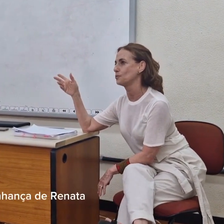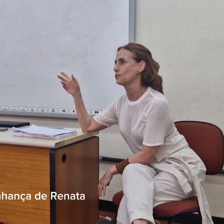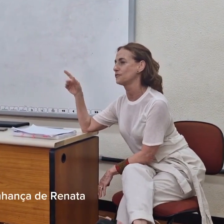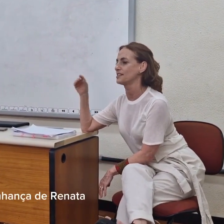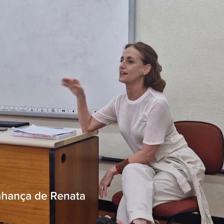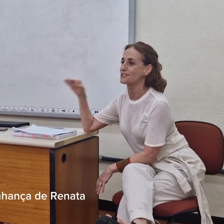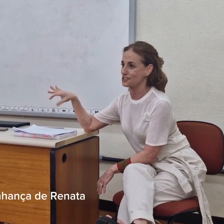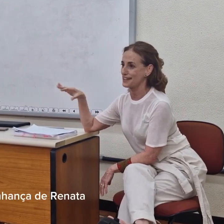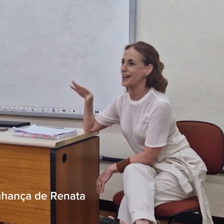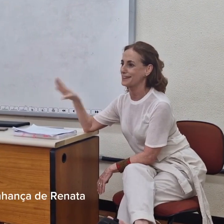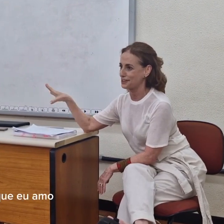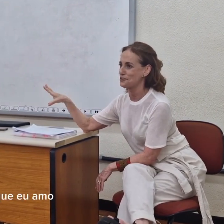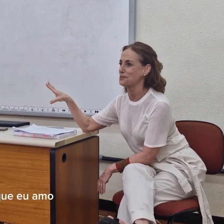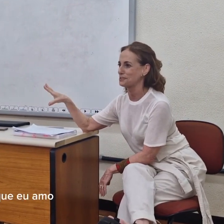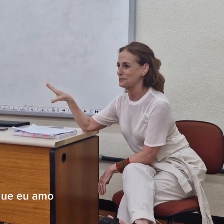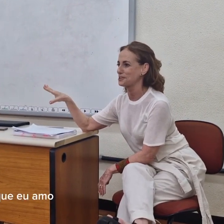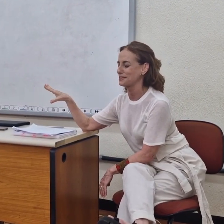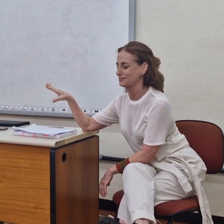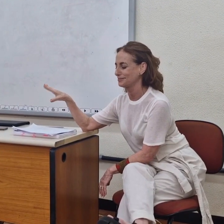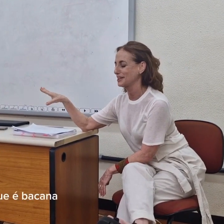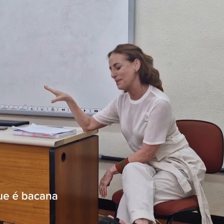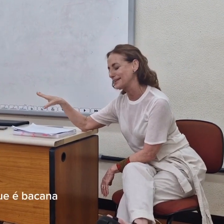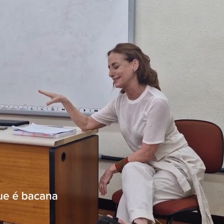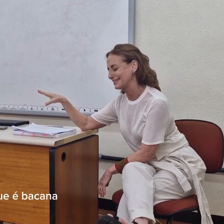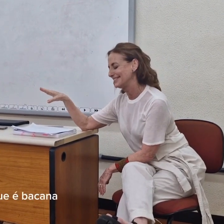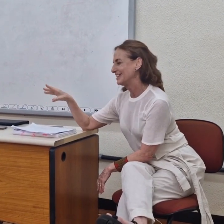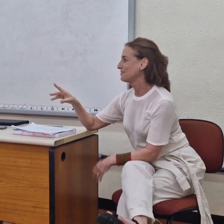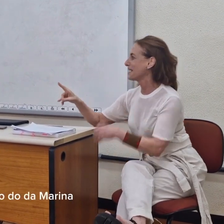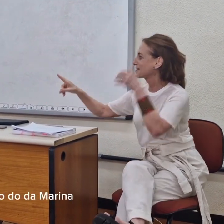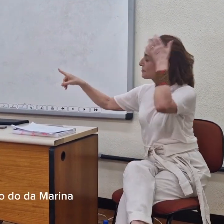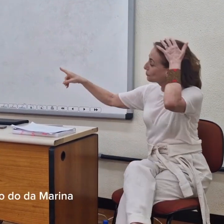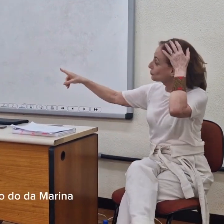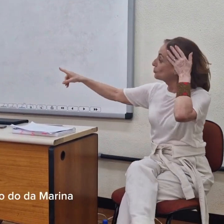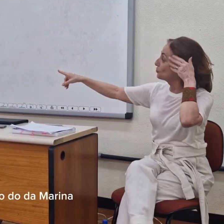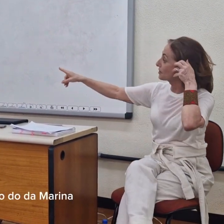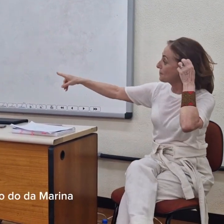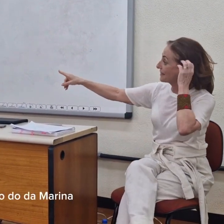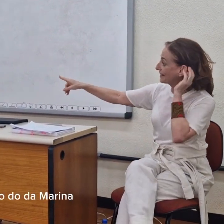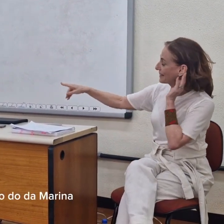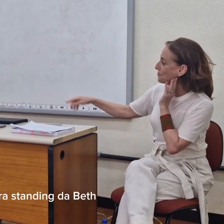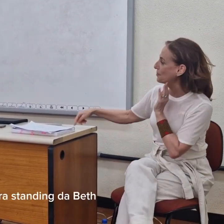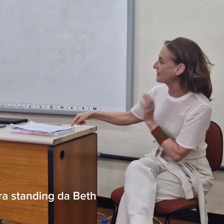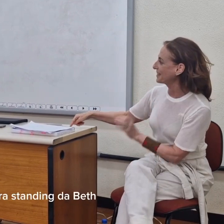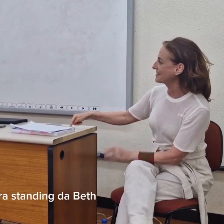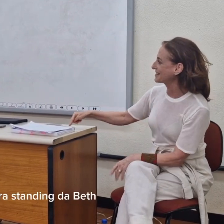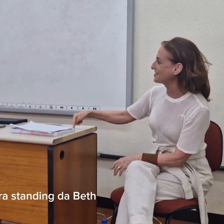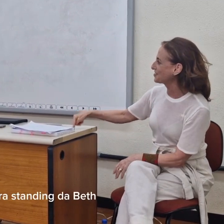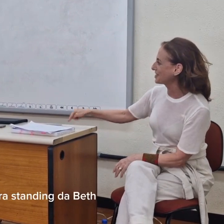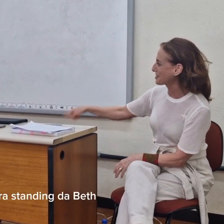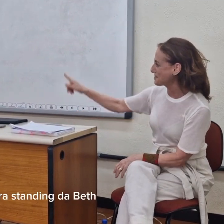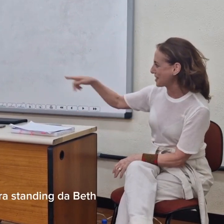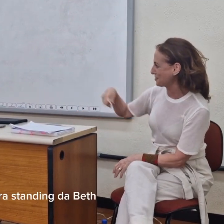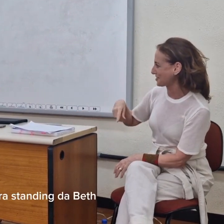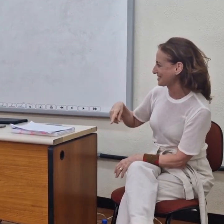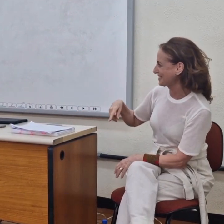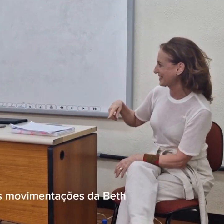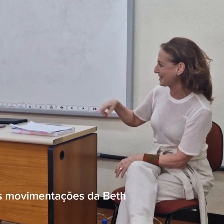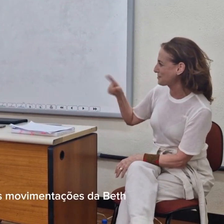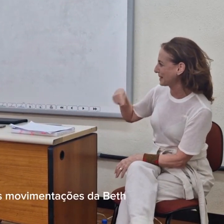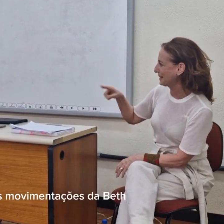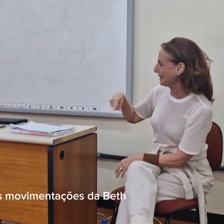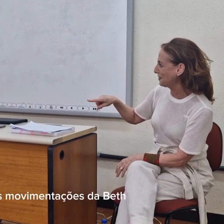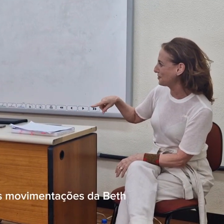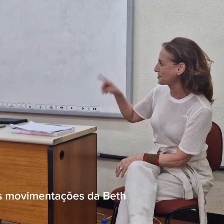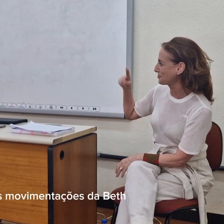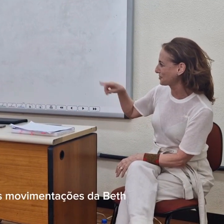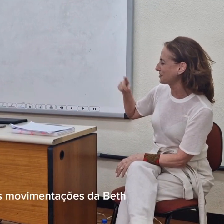depois do Vizinhança de Renata, que eu amo, que é bacana. Mas no, na Marina, a Moira era estandinha da Beth.